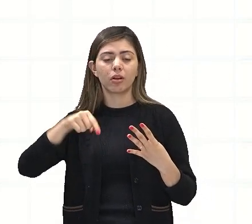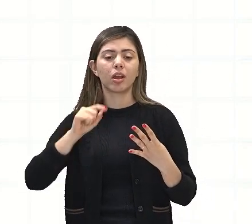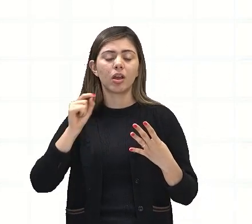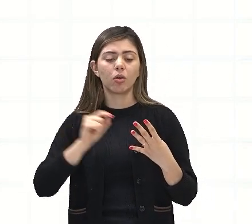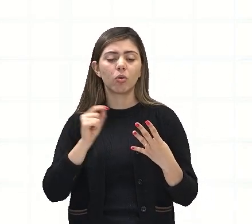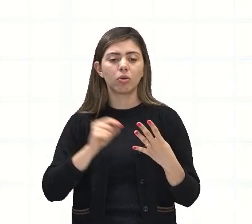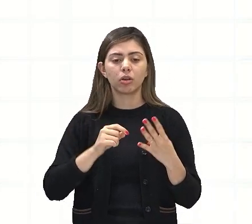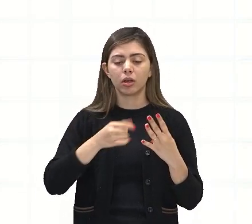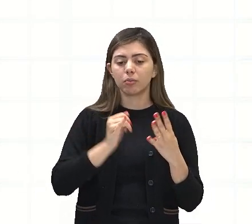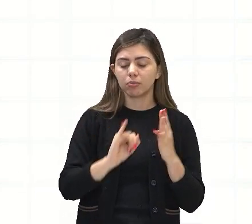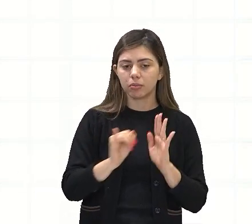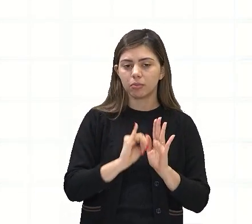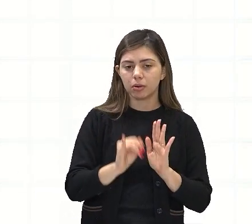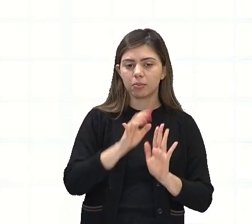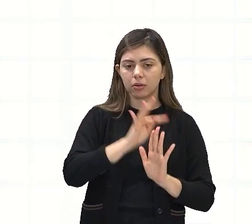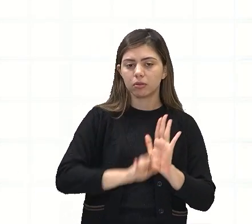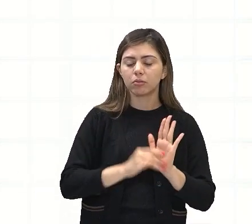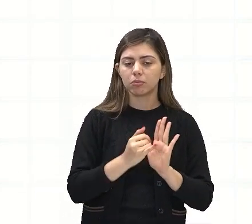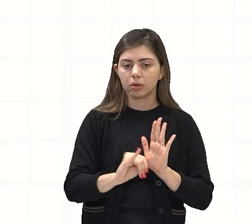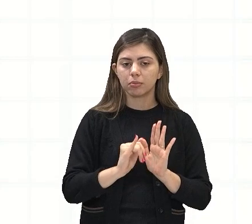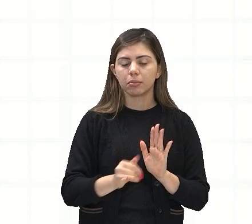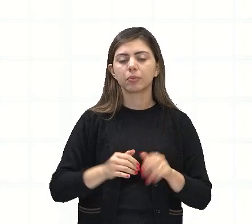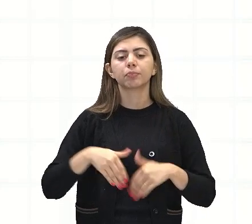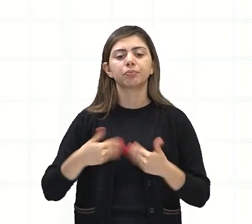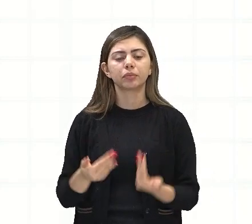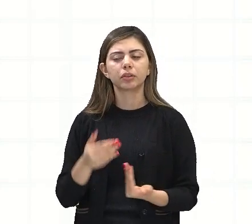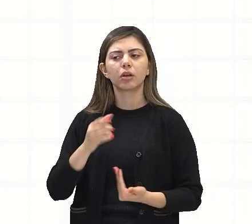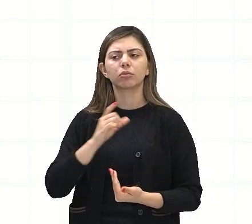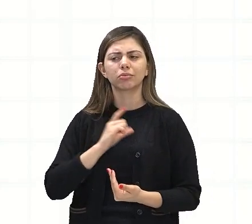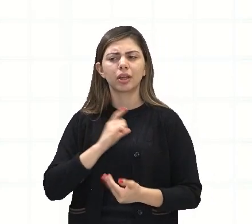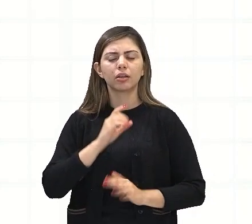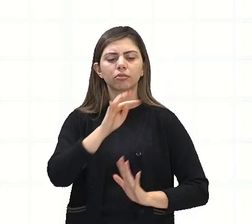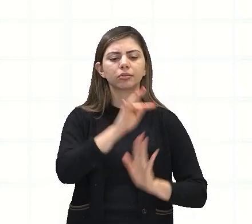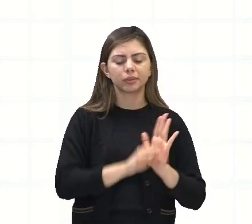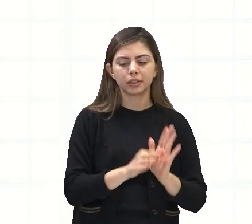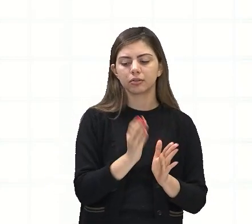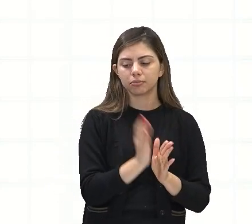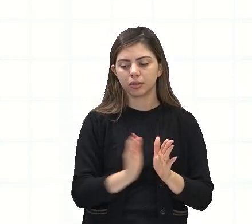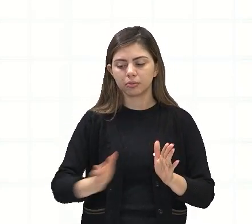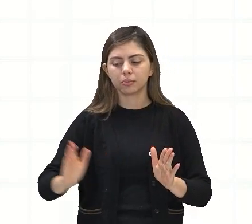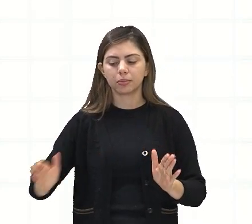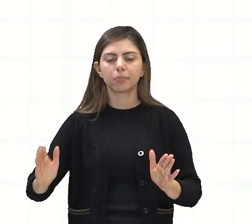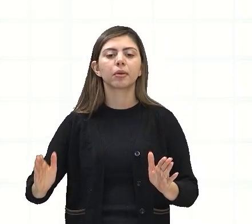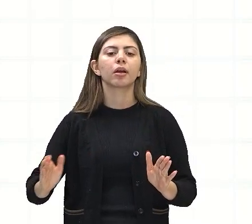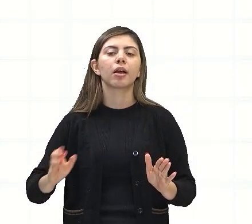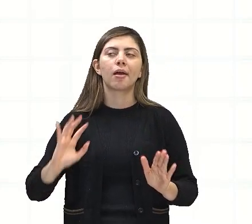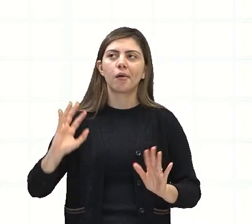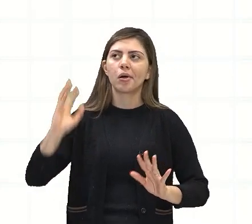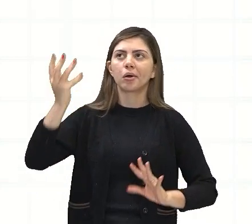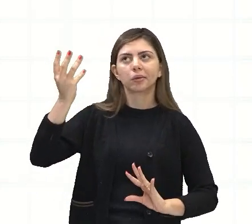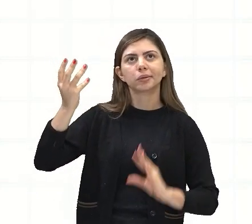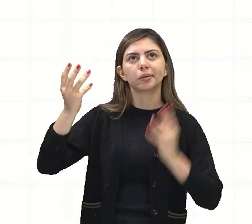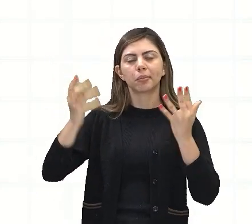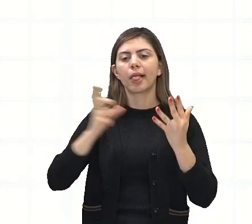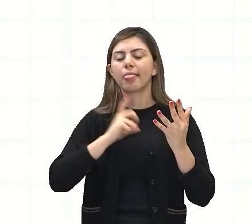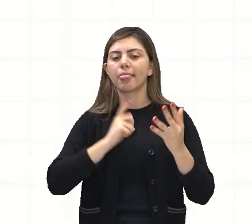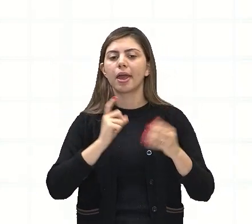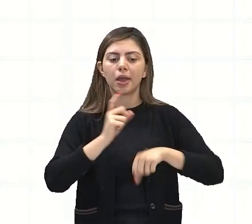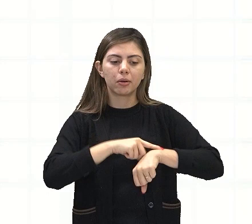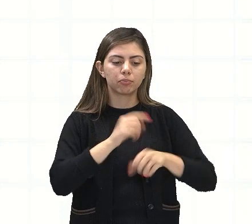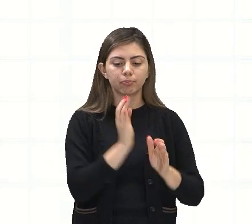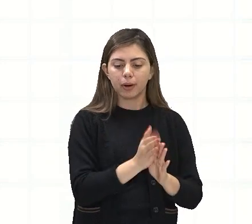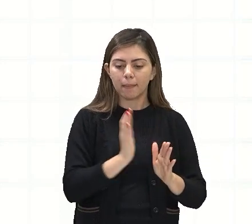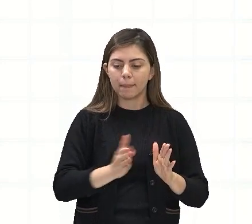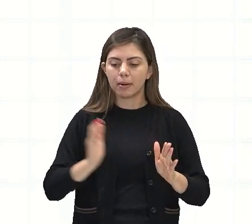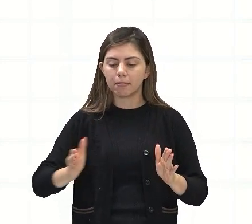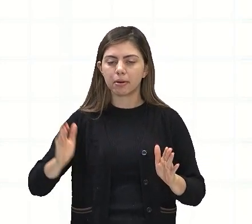os textos eles vão aparecer com uma ordem cronológica, ou seja, os fatos, os eventos, eles serão